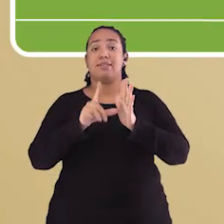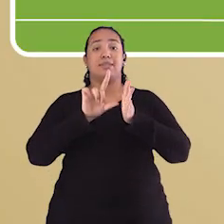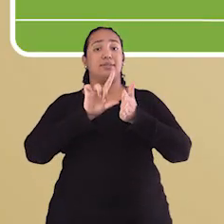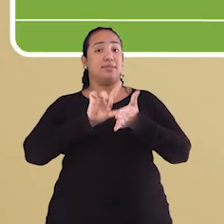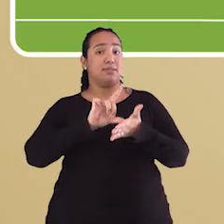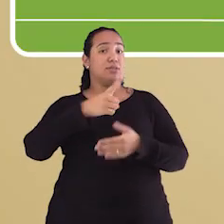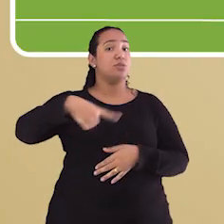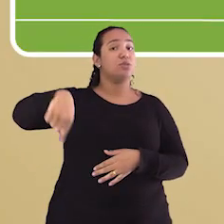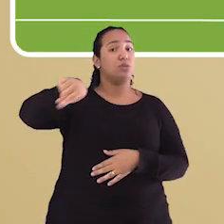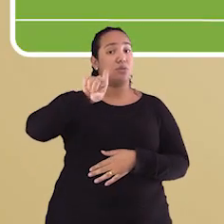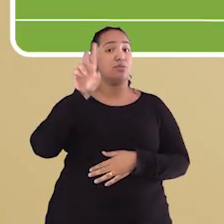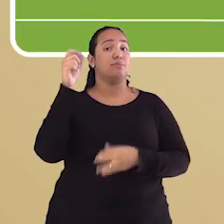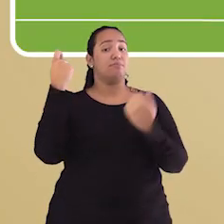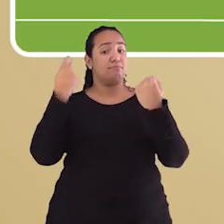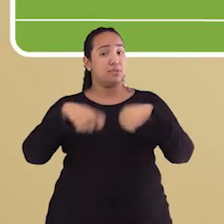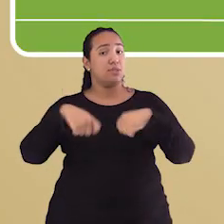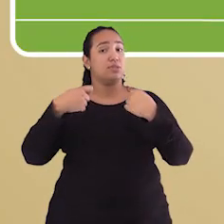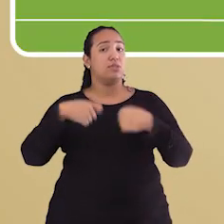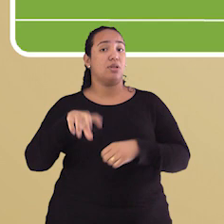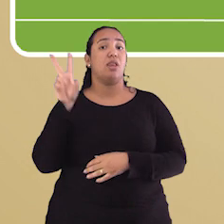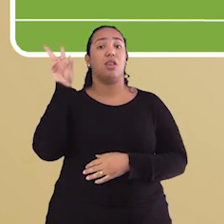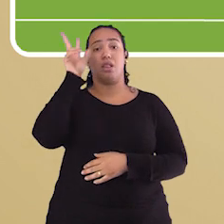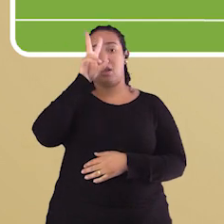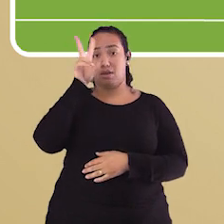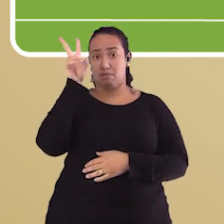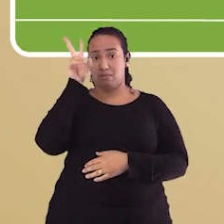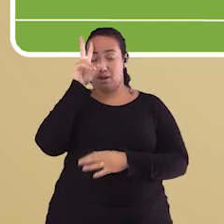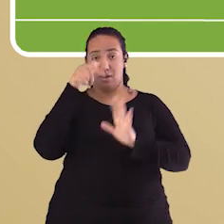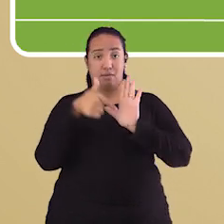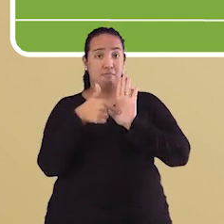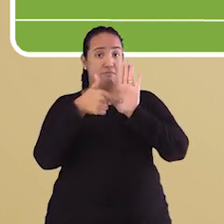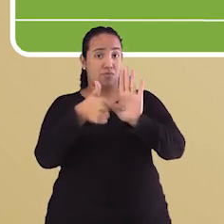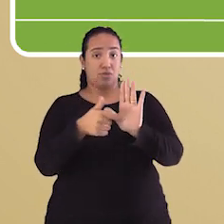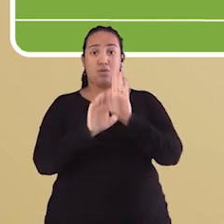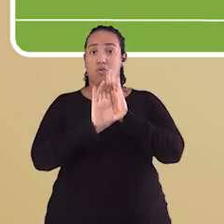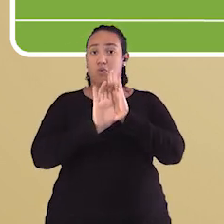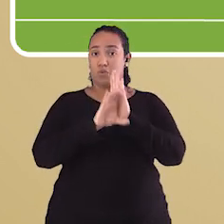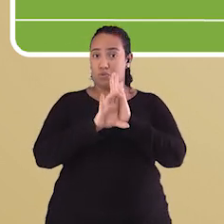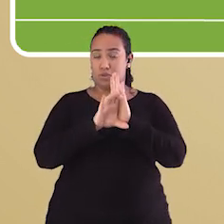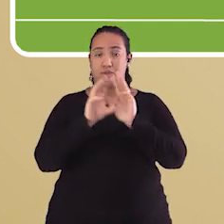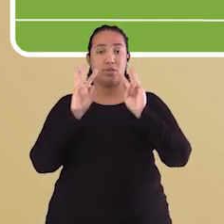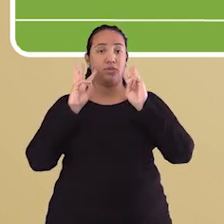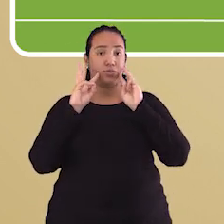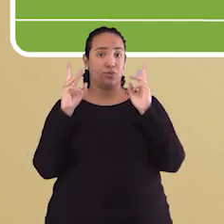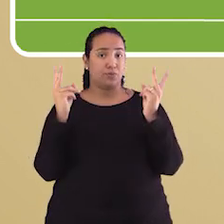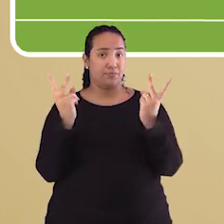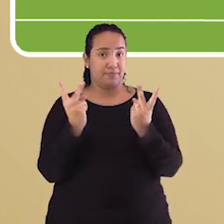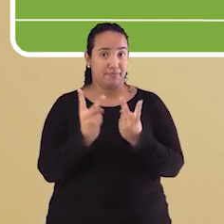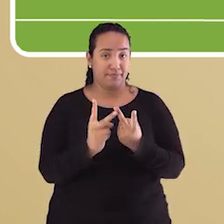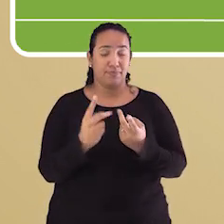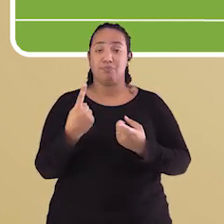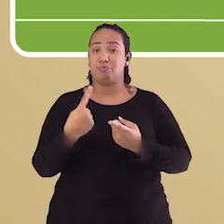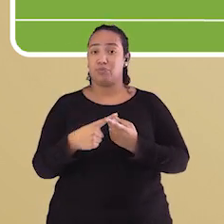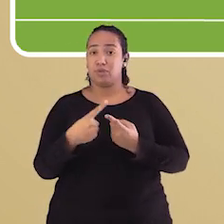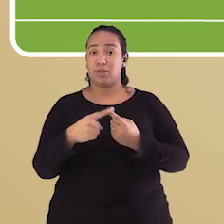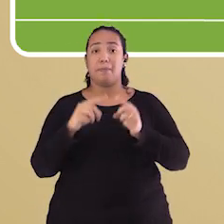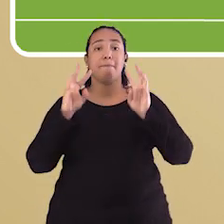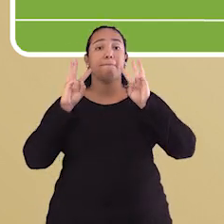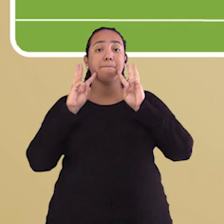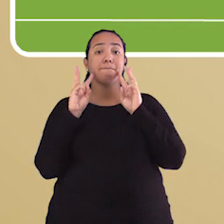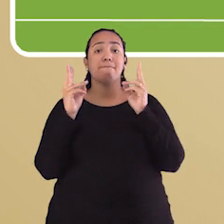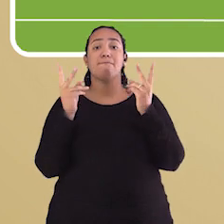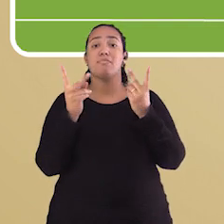prosseguirmos, precisamos conceituar e conhecer o que é matéria. Afinal, a matéria é determinada